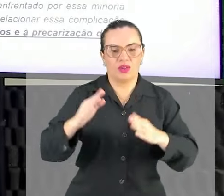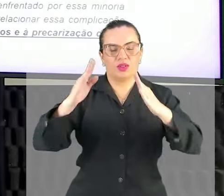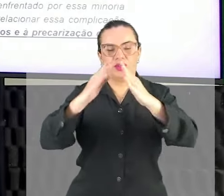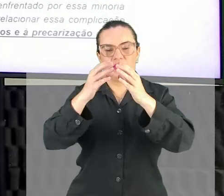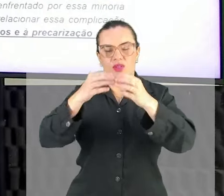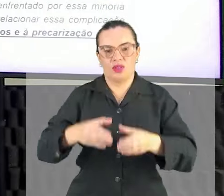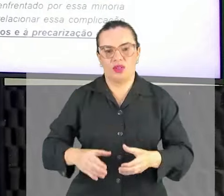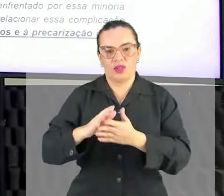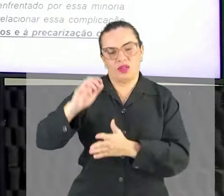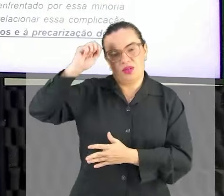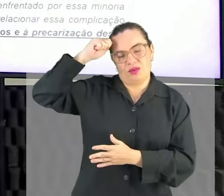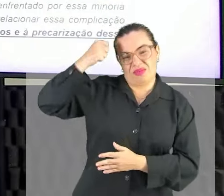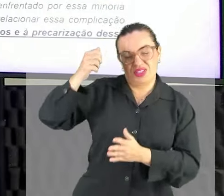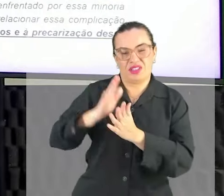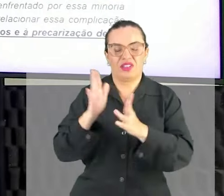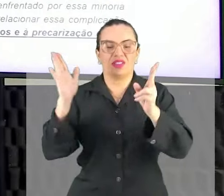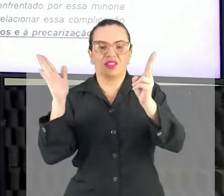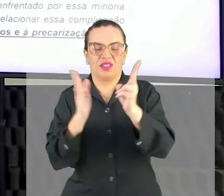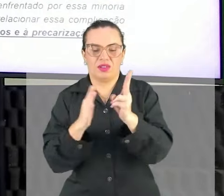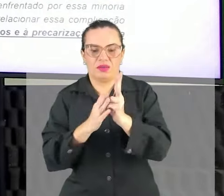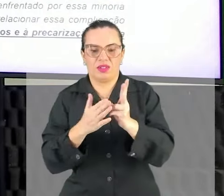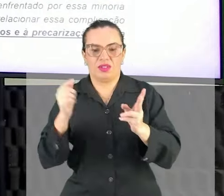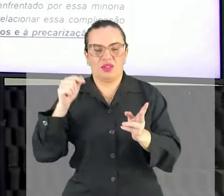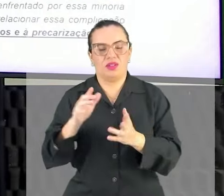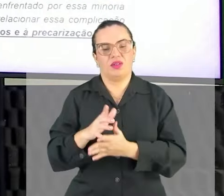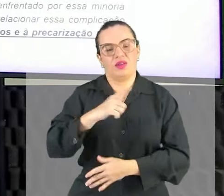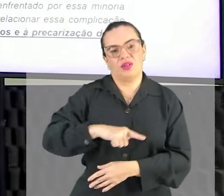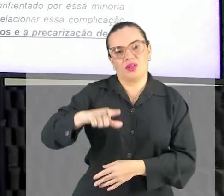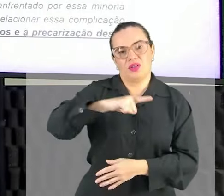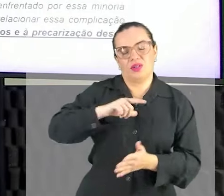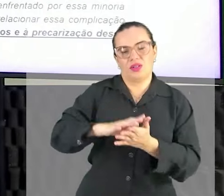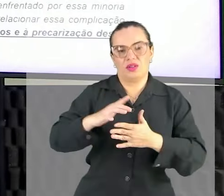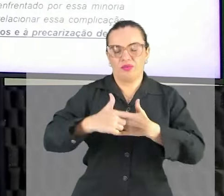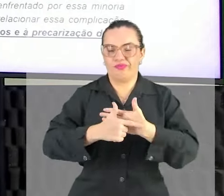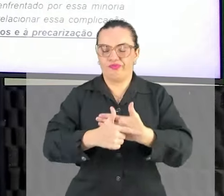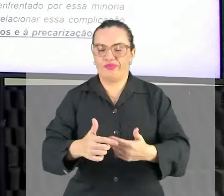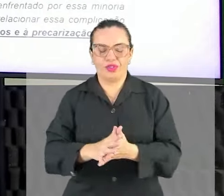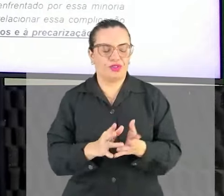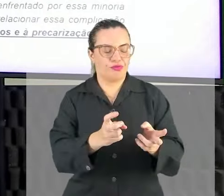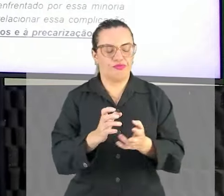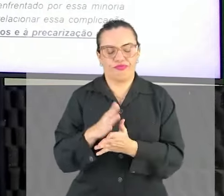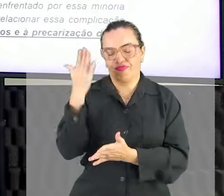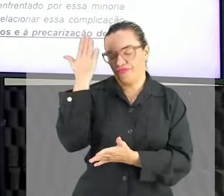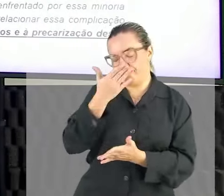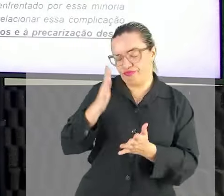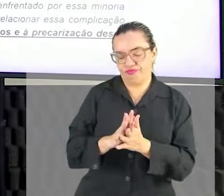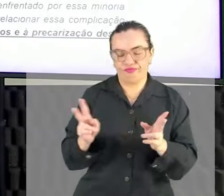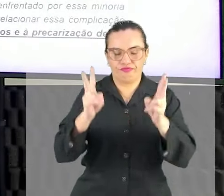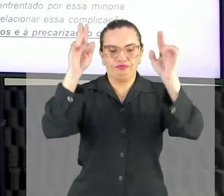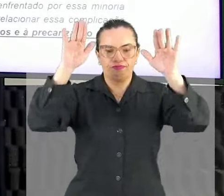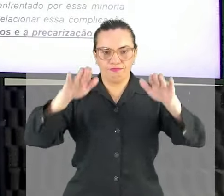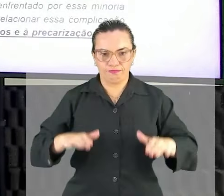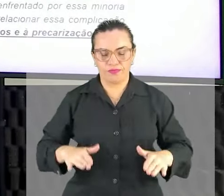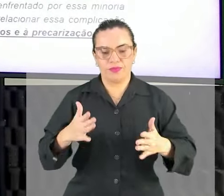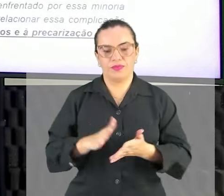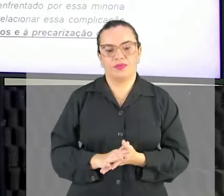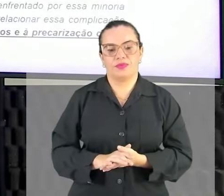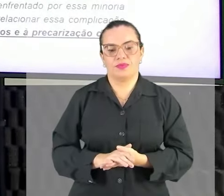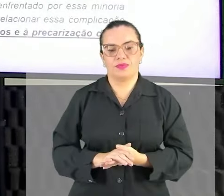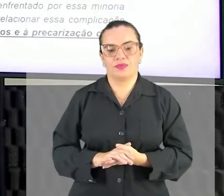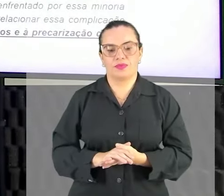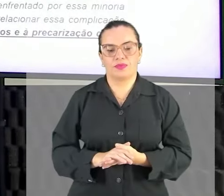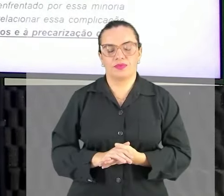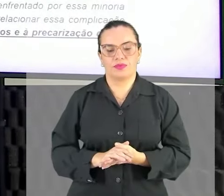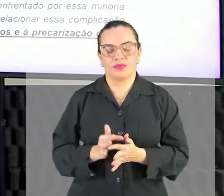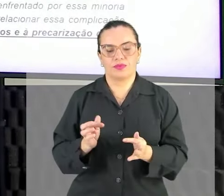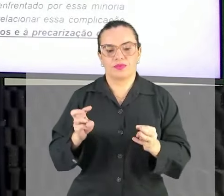serem pretas e indígenas, elas têm ali o seu papel invisibilizado e são consideradas como minorias. Vamos para a última parte